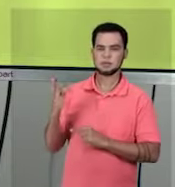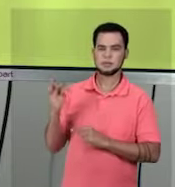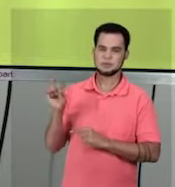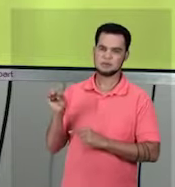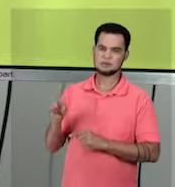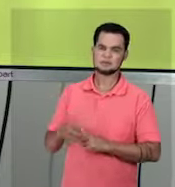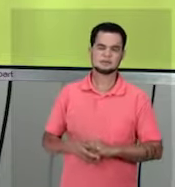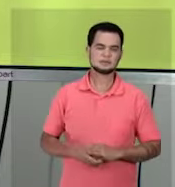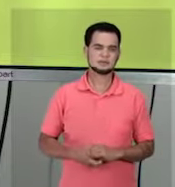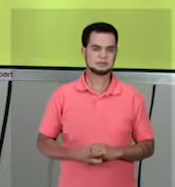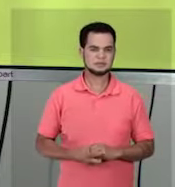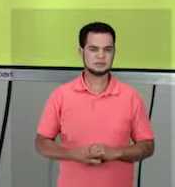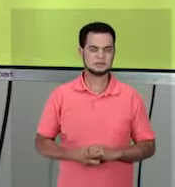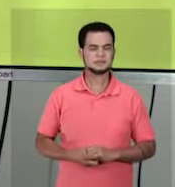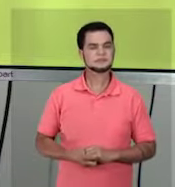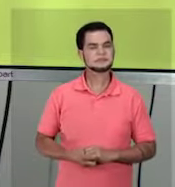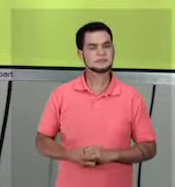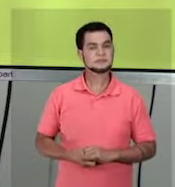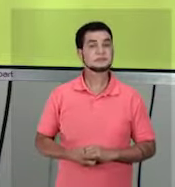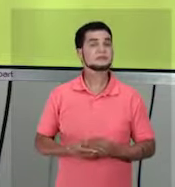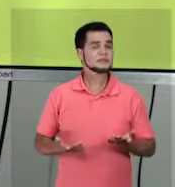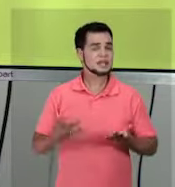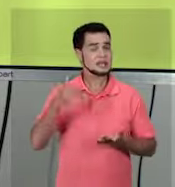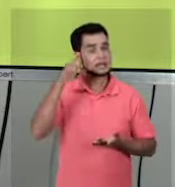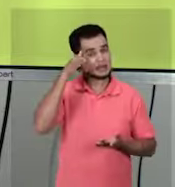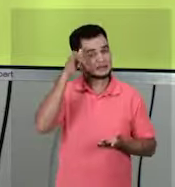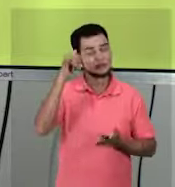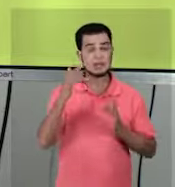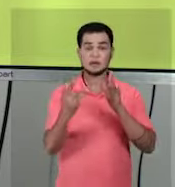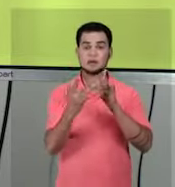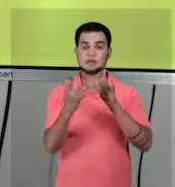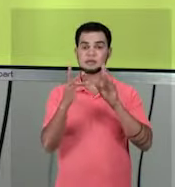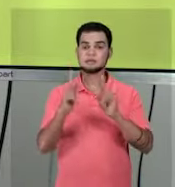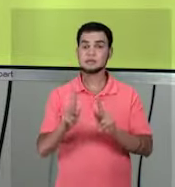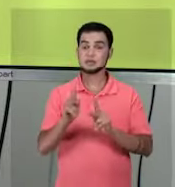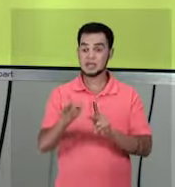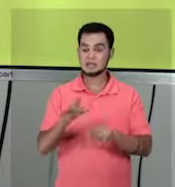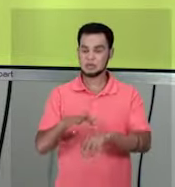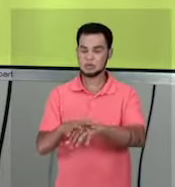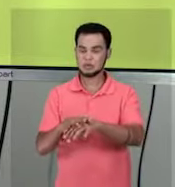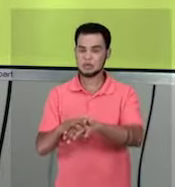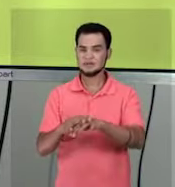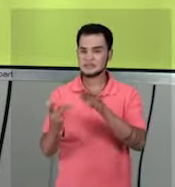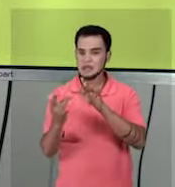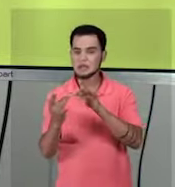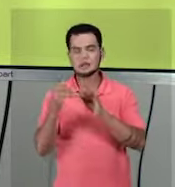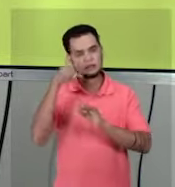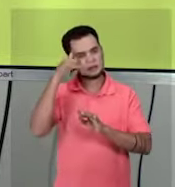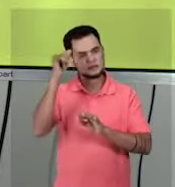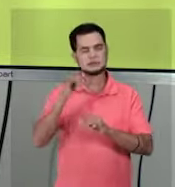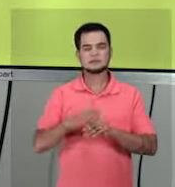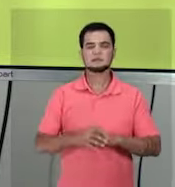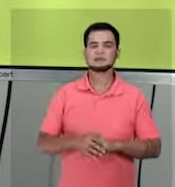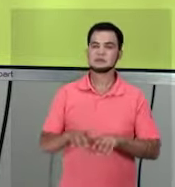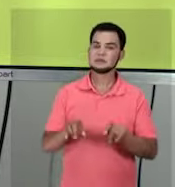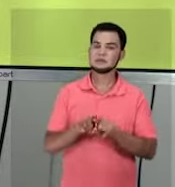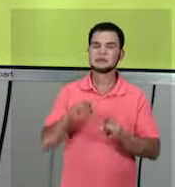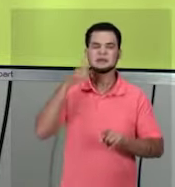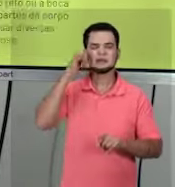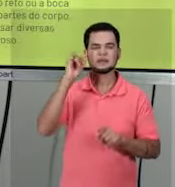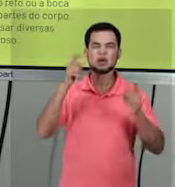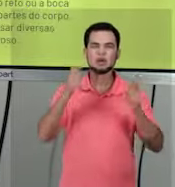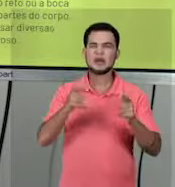tuberculose. Evitar o contato de pessoas contaminadas e também evitar permanecer em ambientes